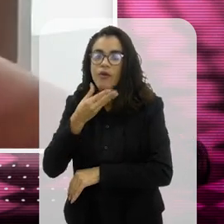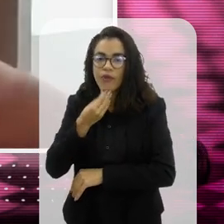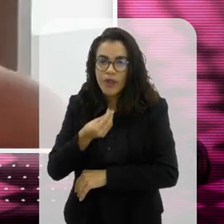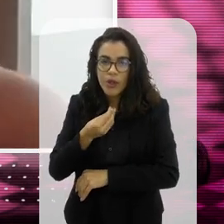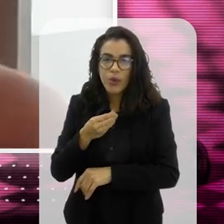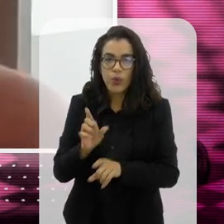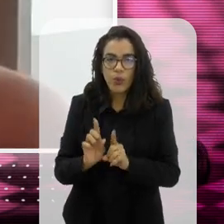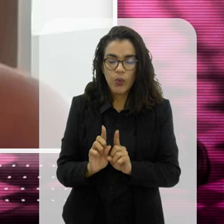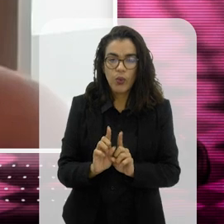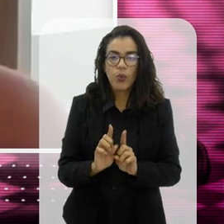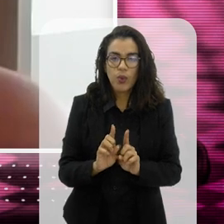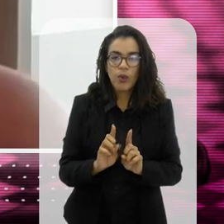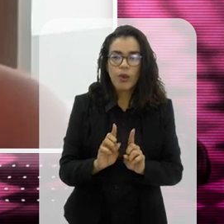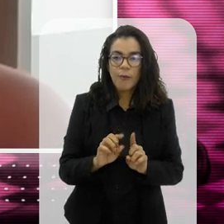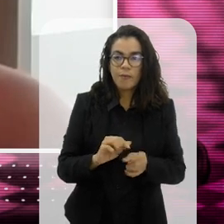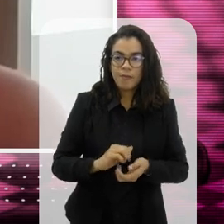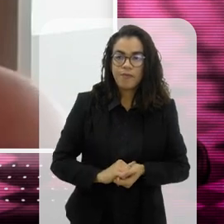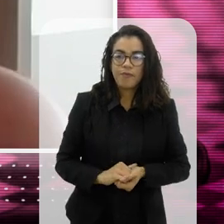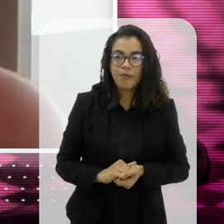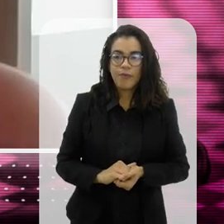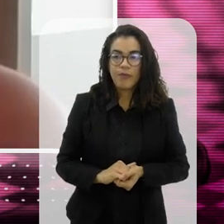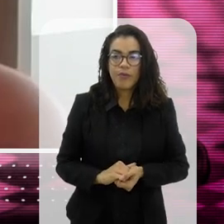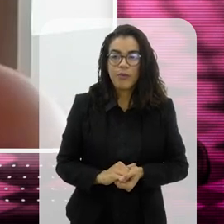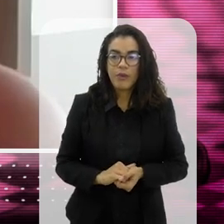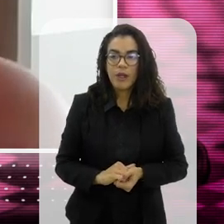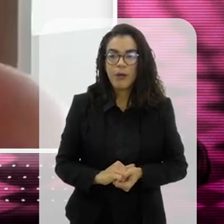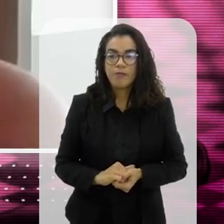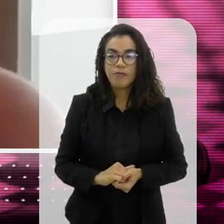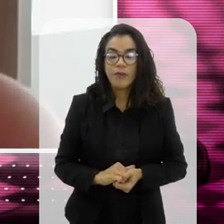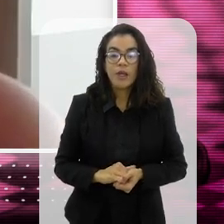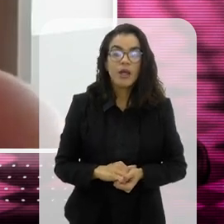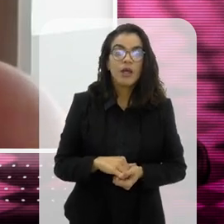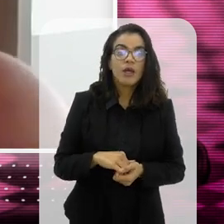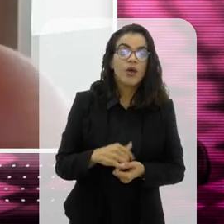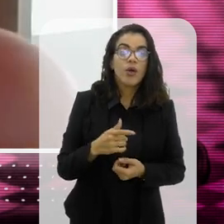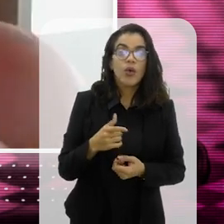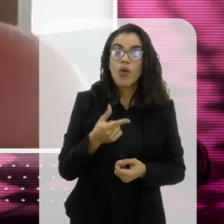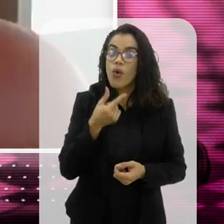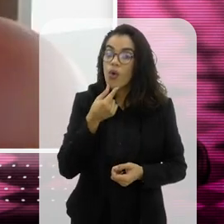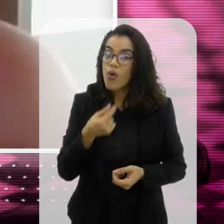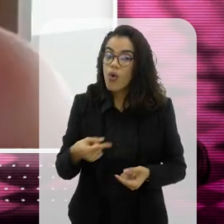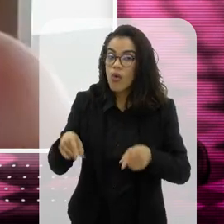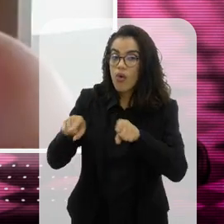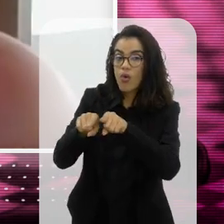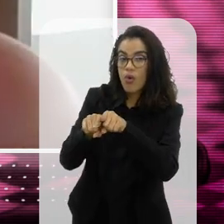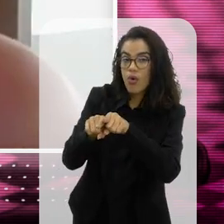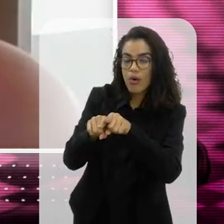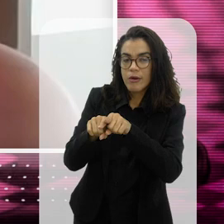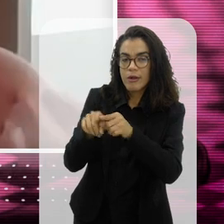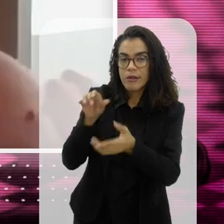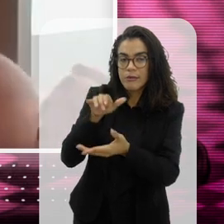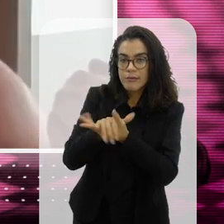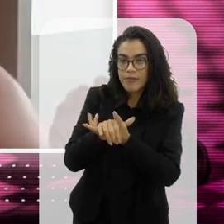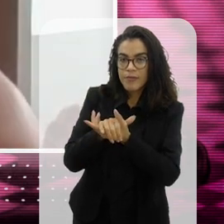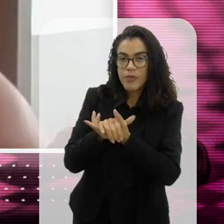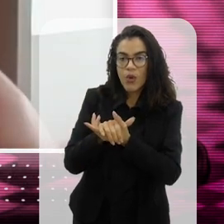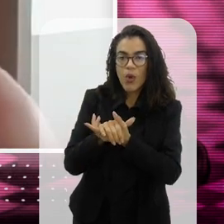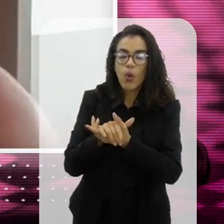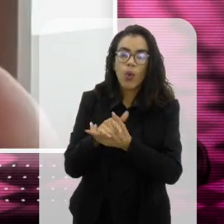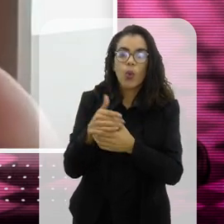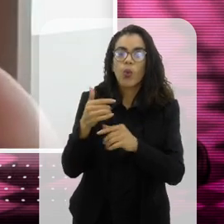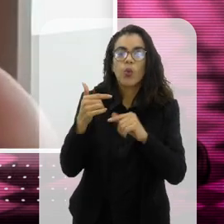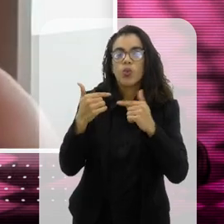mãe, está lá, eu vou ensinar meu filho, vou educar meu filho, vou proteger meu filho, está tudo certo. Com a nossa parceria, eu não